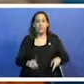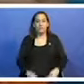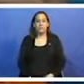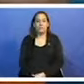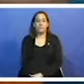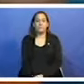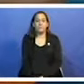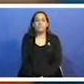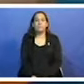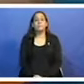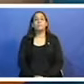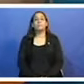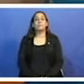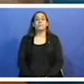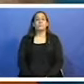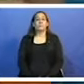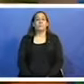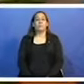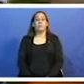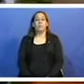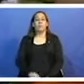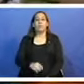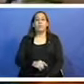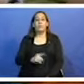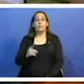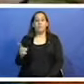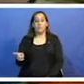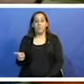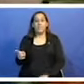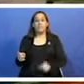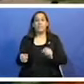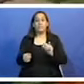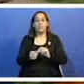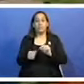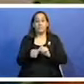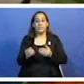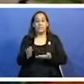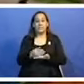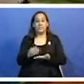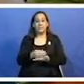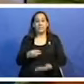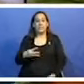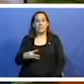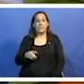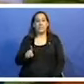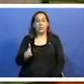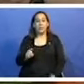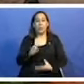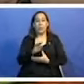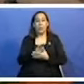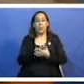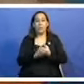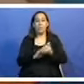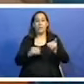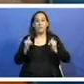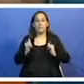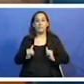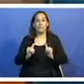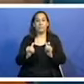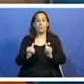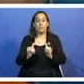quê? Porque assim que terminar a aula, você vai voltar aqui na página 31 e vai copiar essas